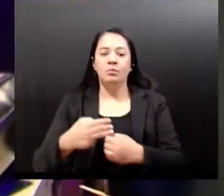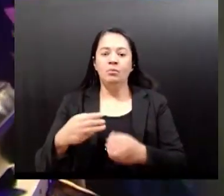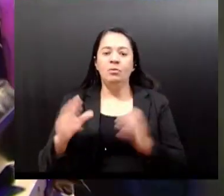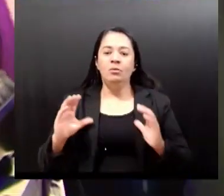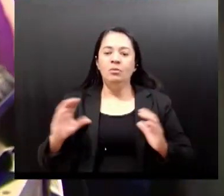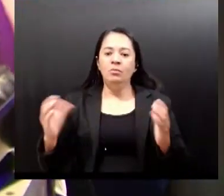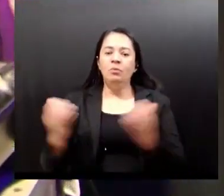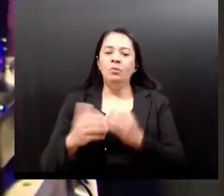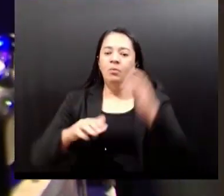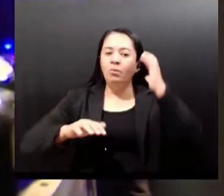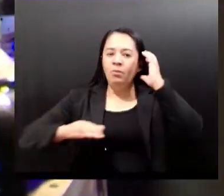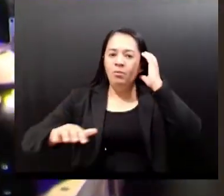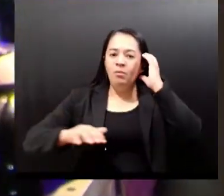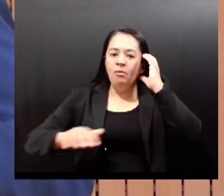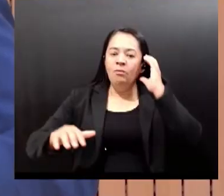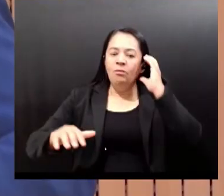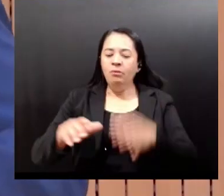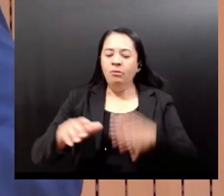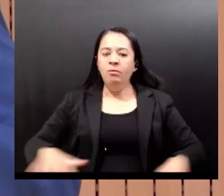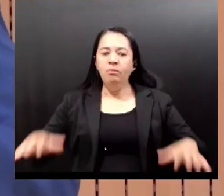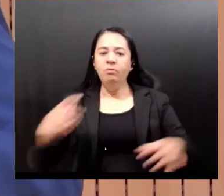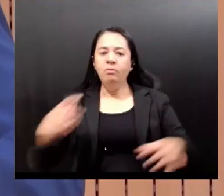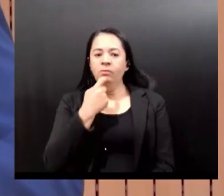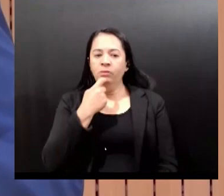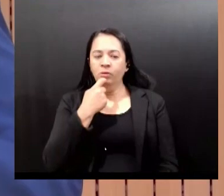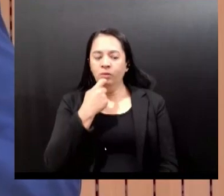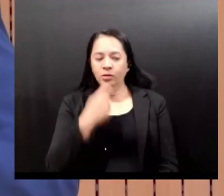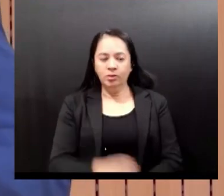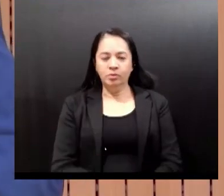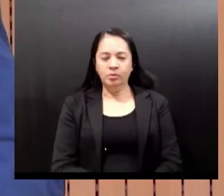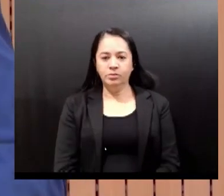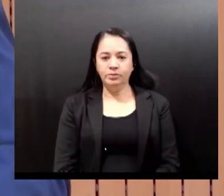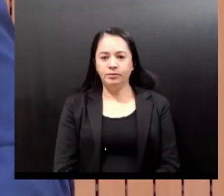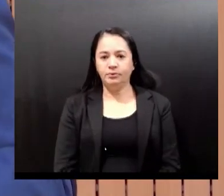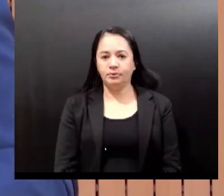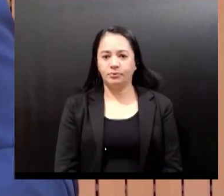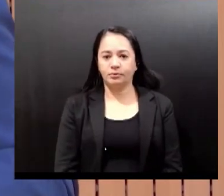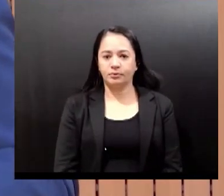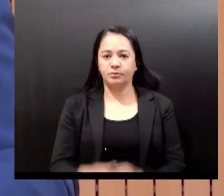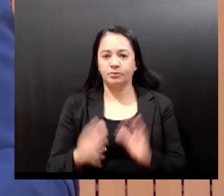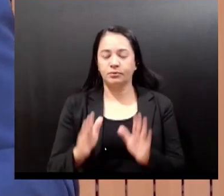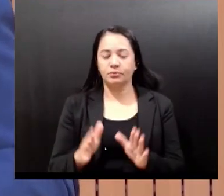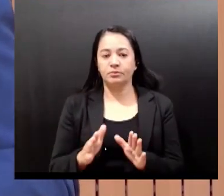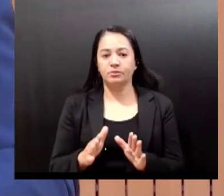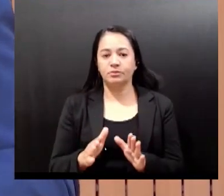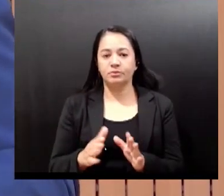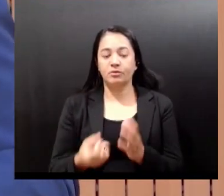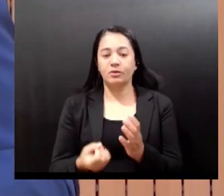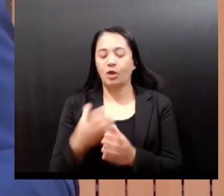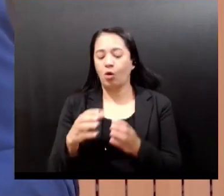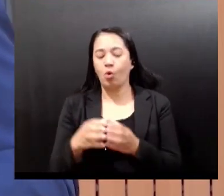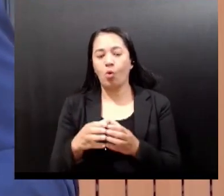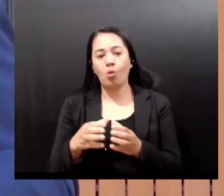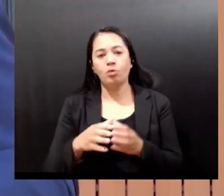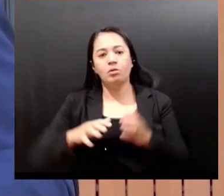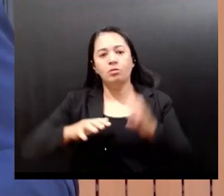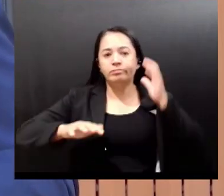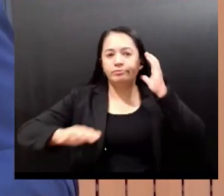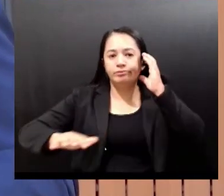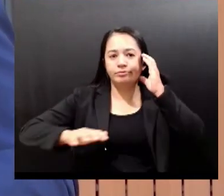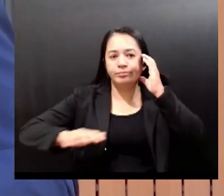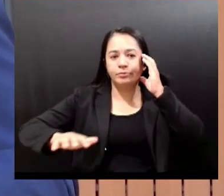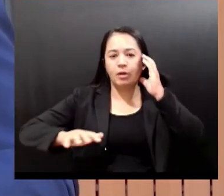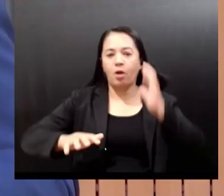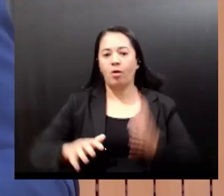no âmbito do município de Campinas. Eu reativei o conselho do hip-hop, através